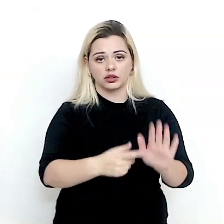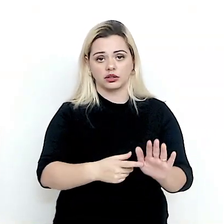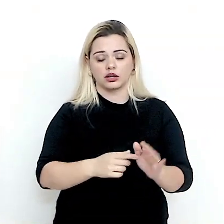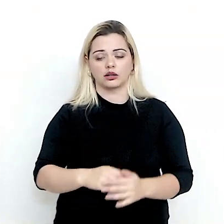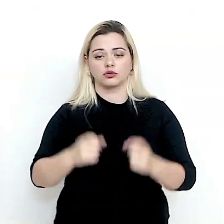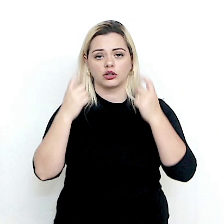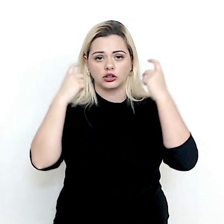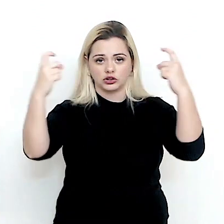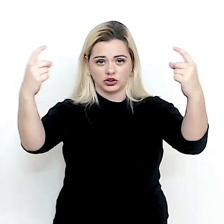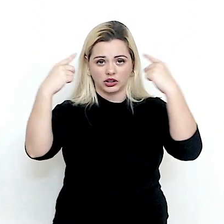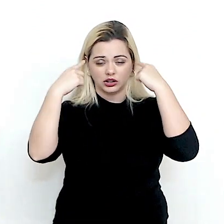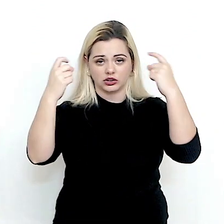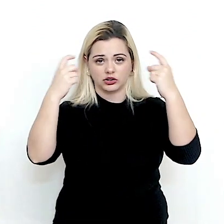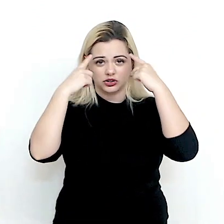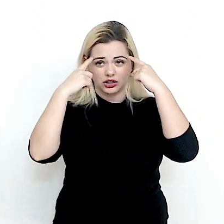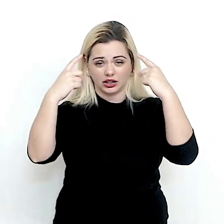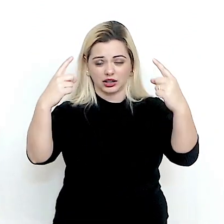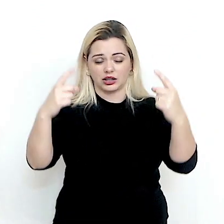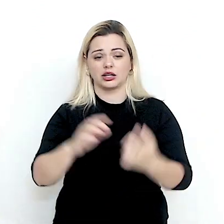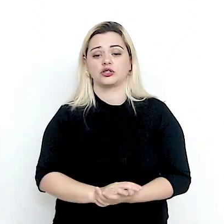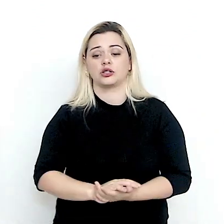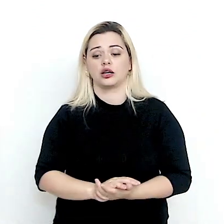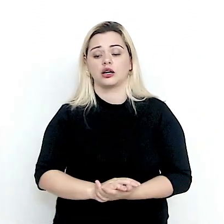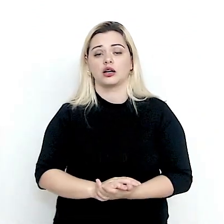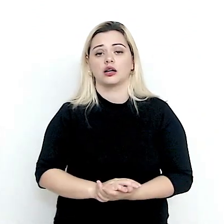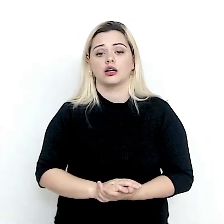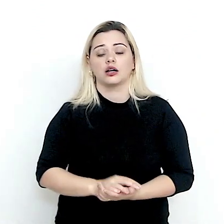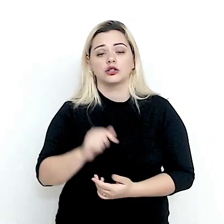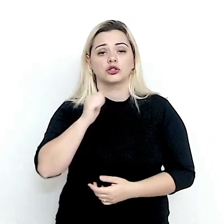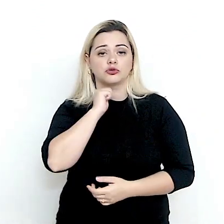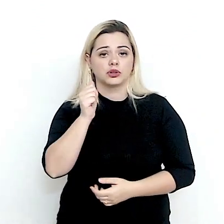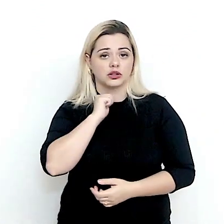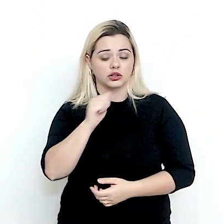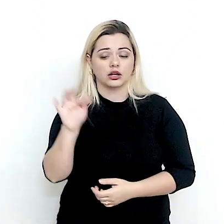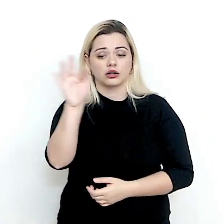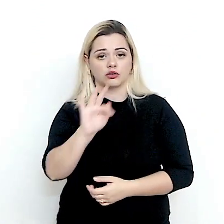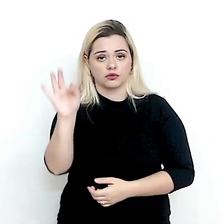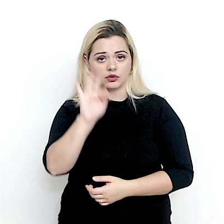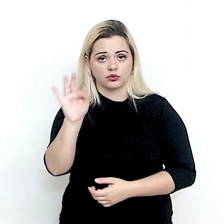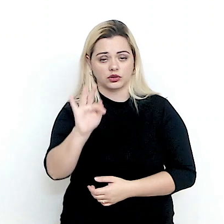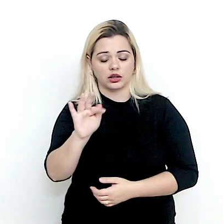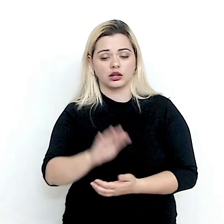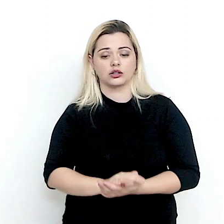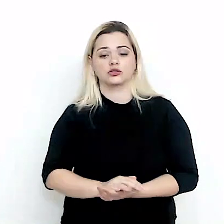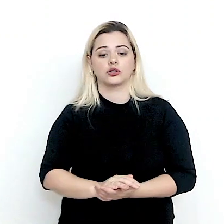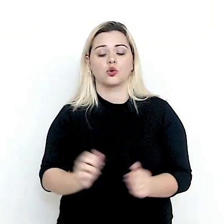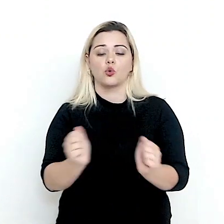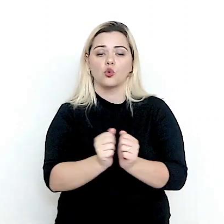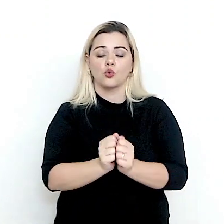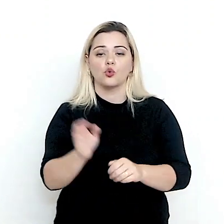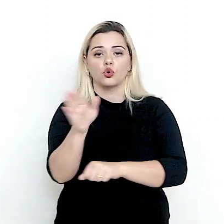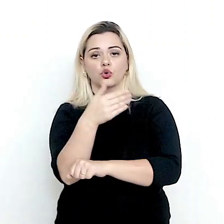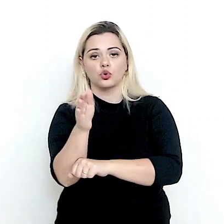de Energia no Engenharia Nuclear da Universidade Federal de Minas Gerais e delegado da Associação dos Diplomados da